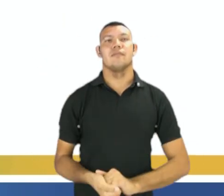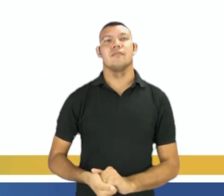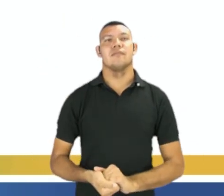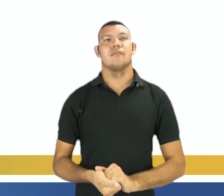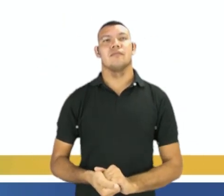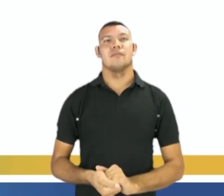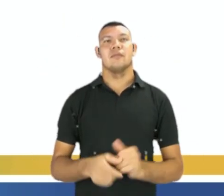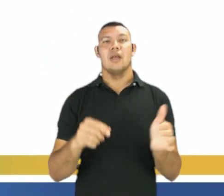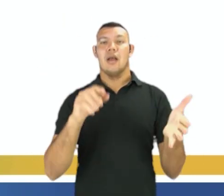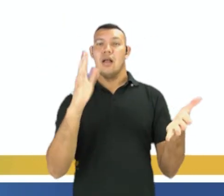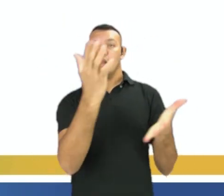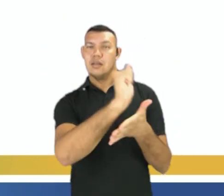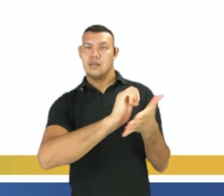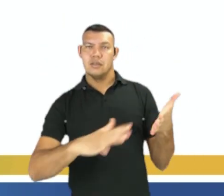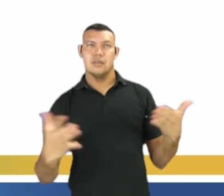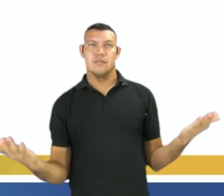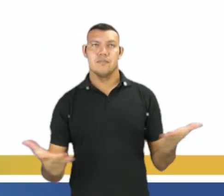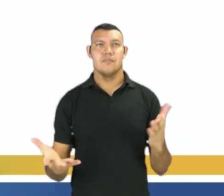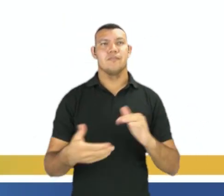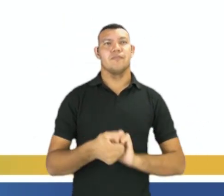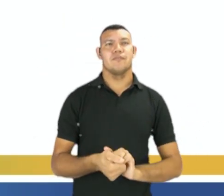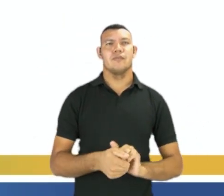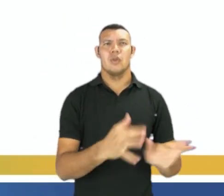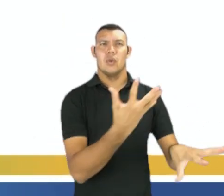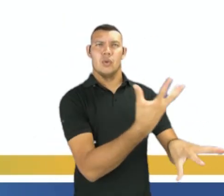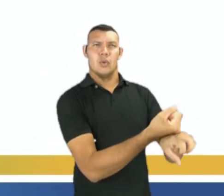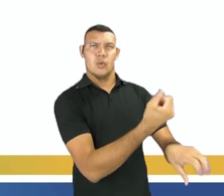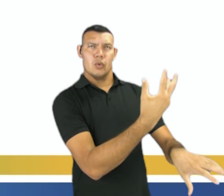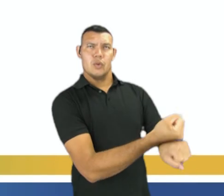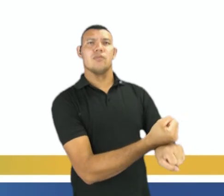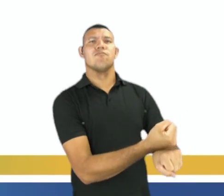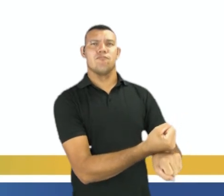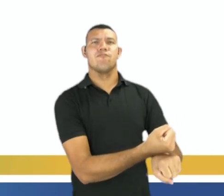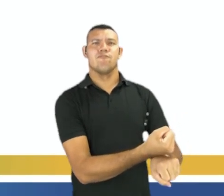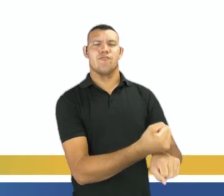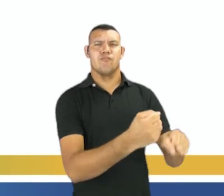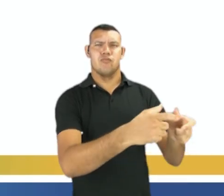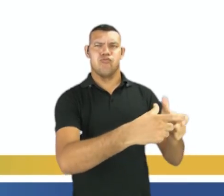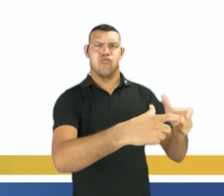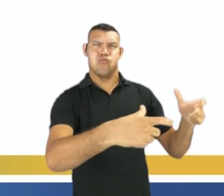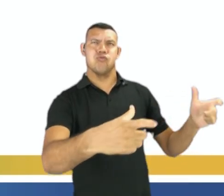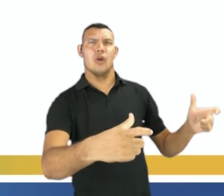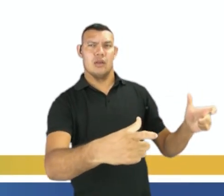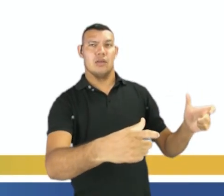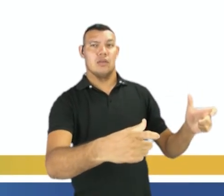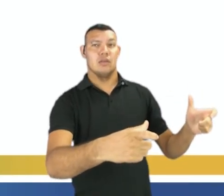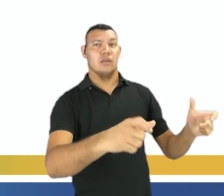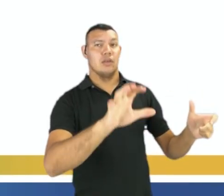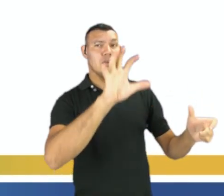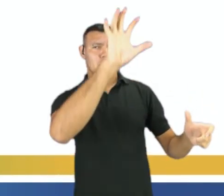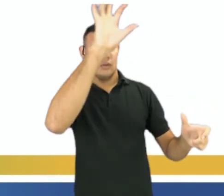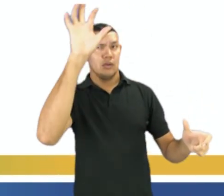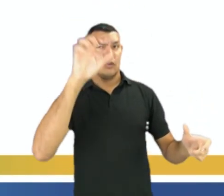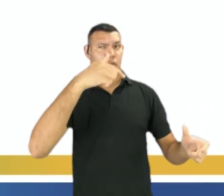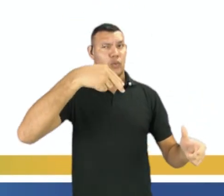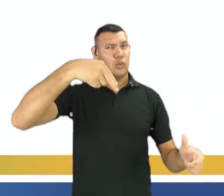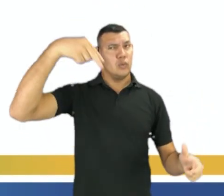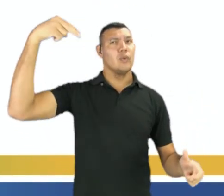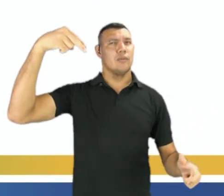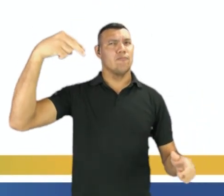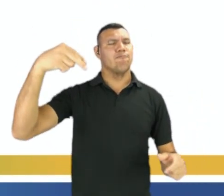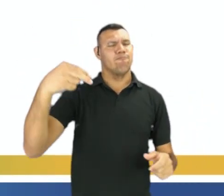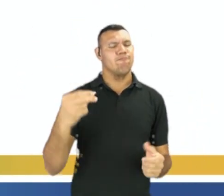Diz assim: a Caatinga cobre uma extensa área do território brasileiro, especialmente na região Nordeste. Trata-se de um tipo de